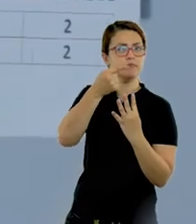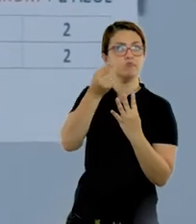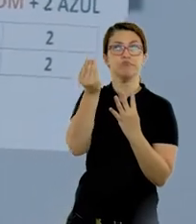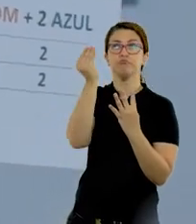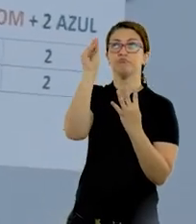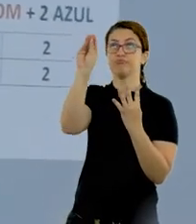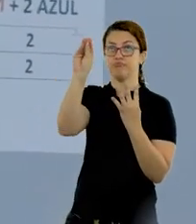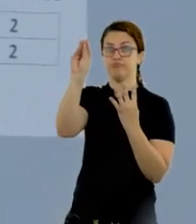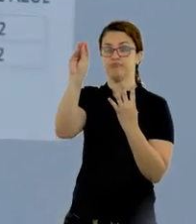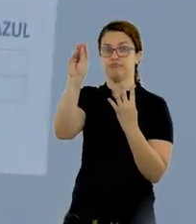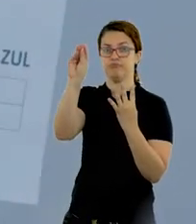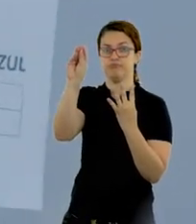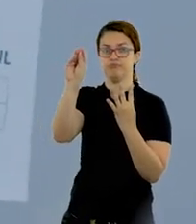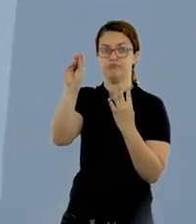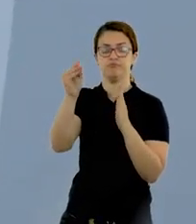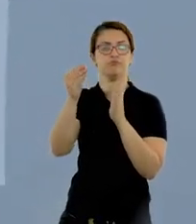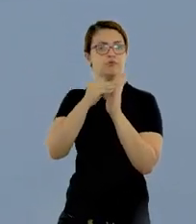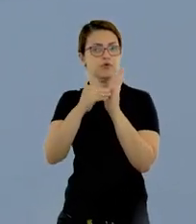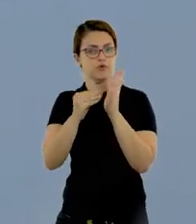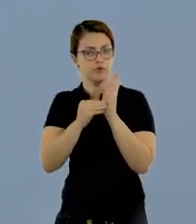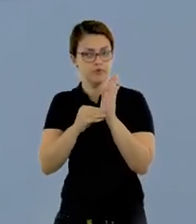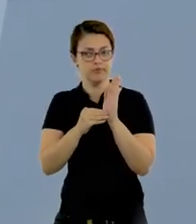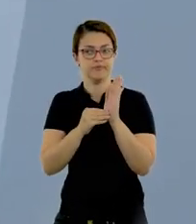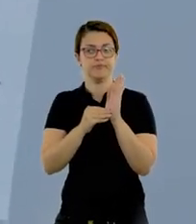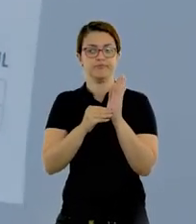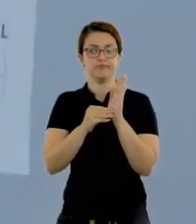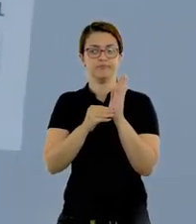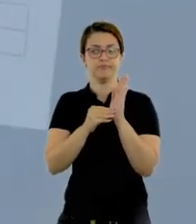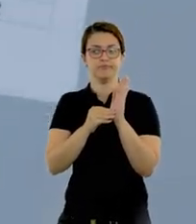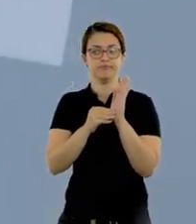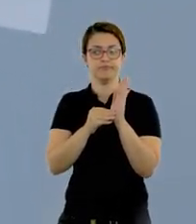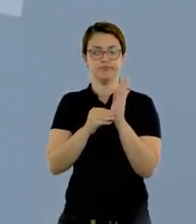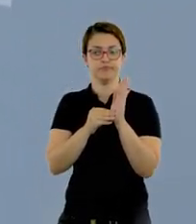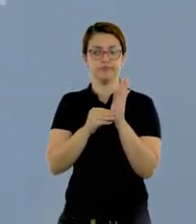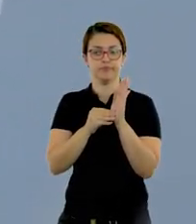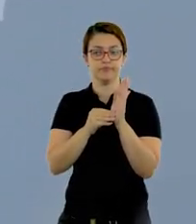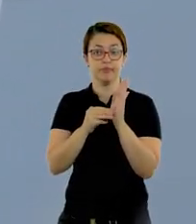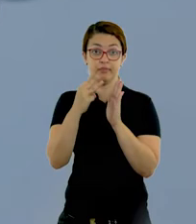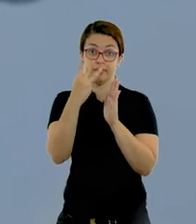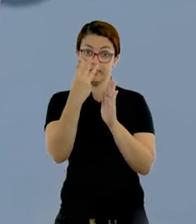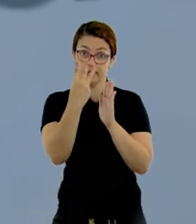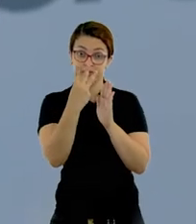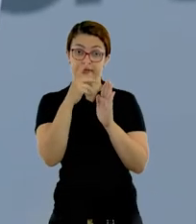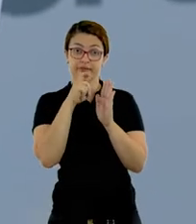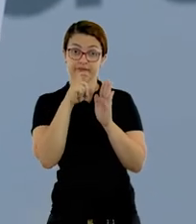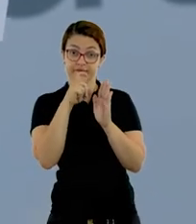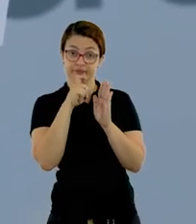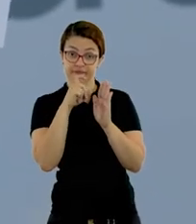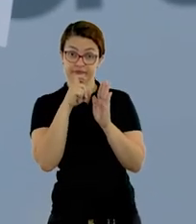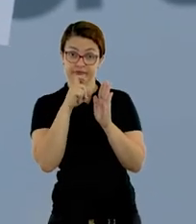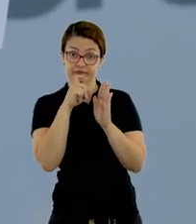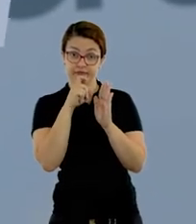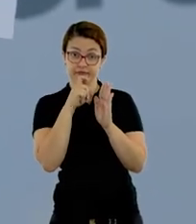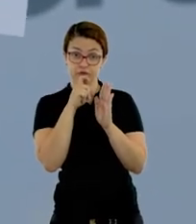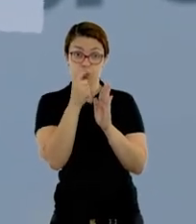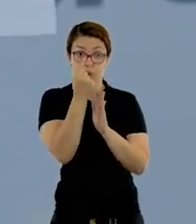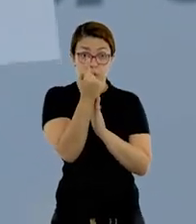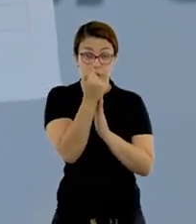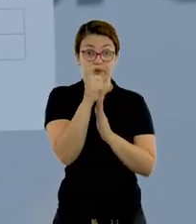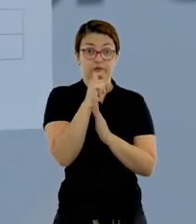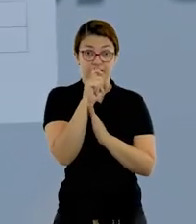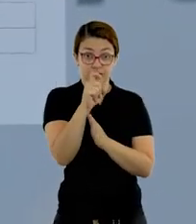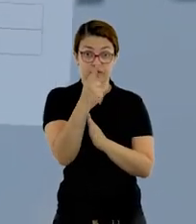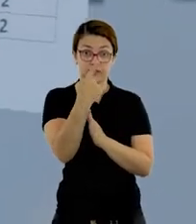posso ir colocando os valores no caderno conforme eu for fazendo, tá? Três verdes, cada verde